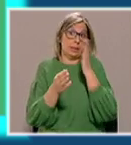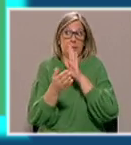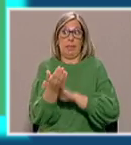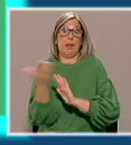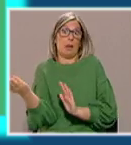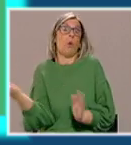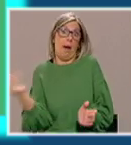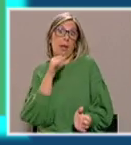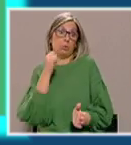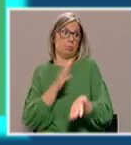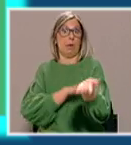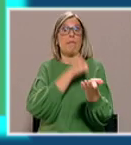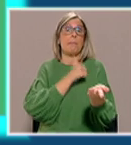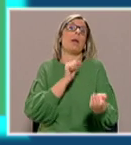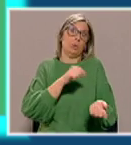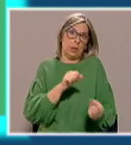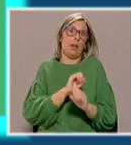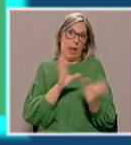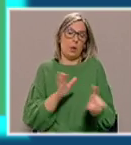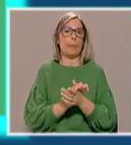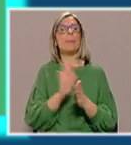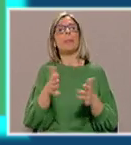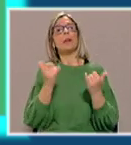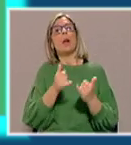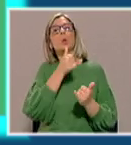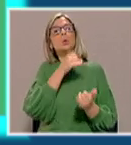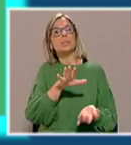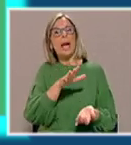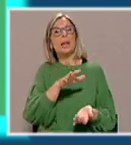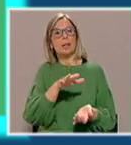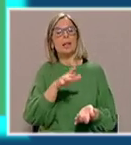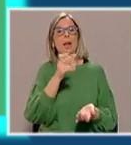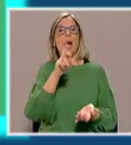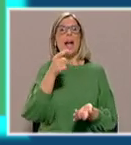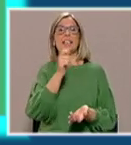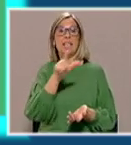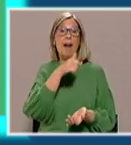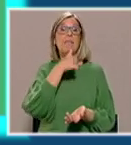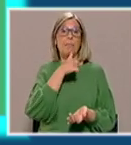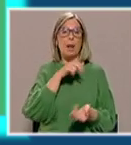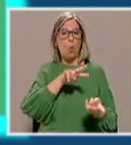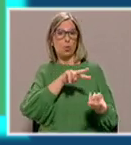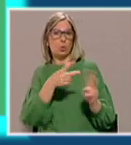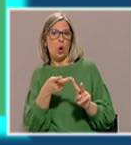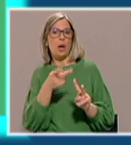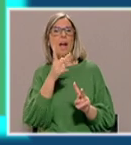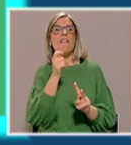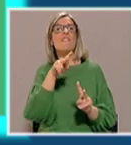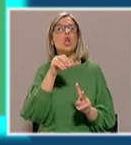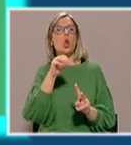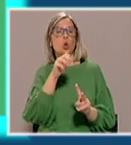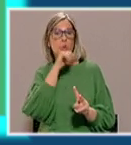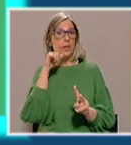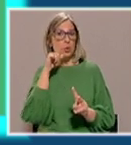É exatamente isso. O sangue arterial passa a venoso quando ocorrem as trocas entre o sangue e os